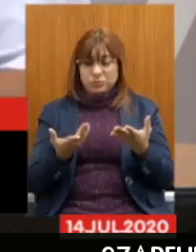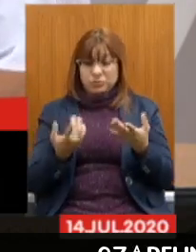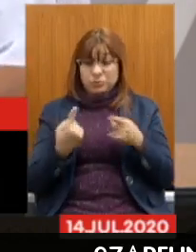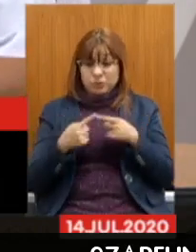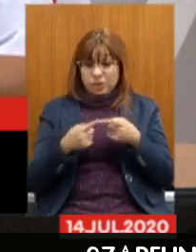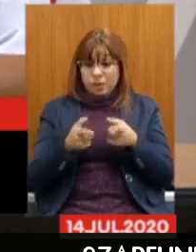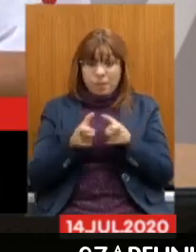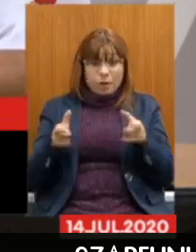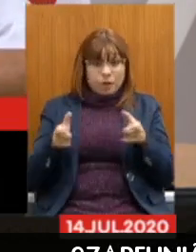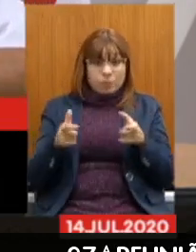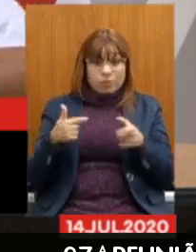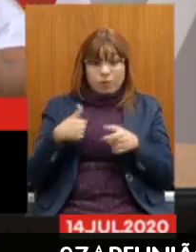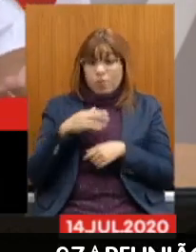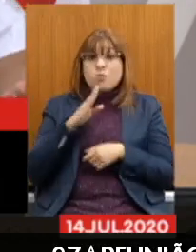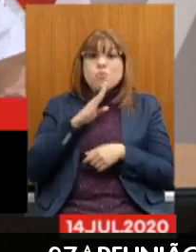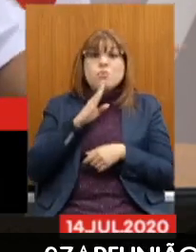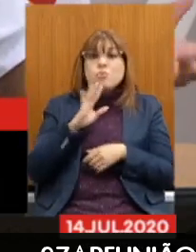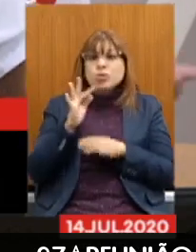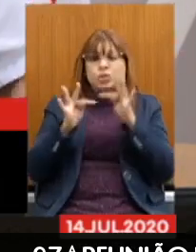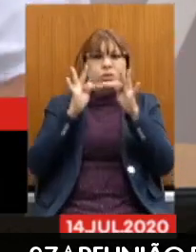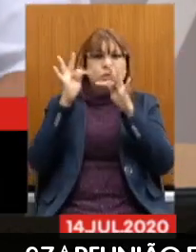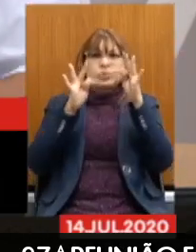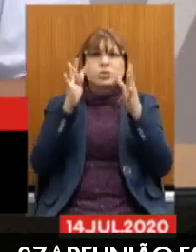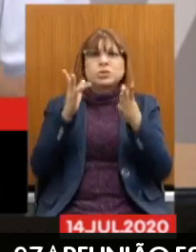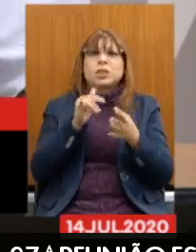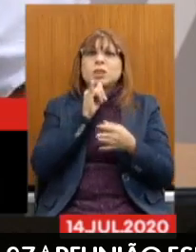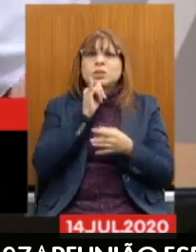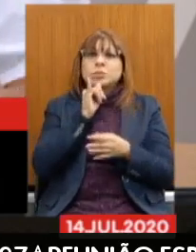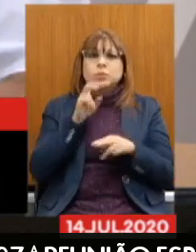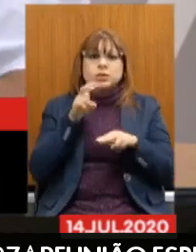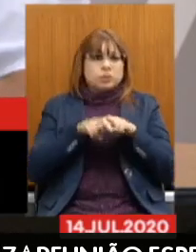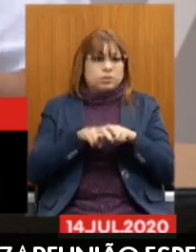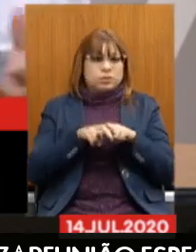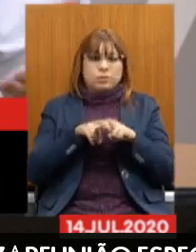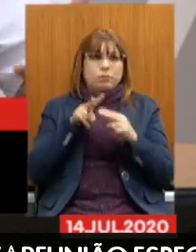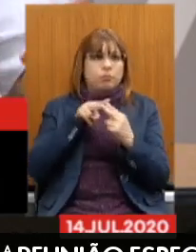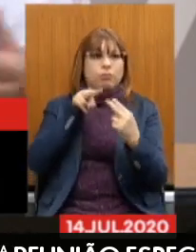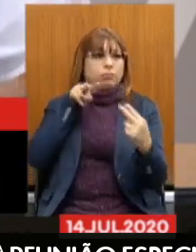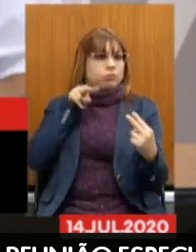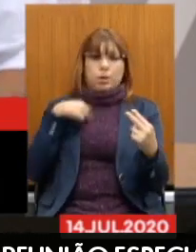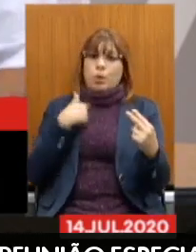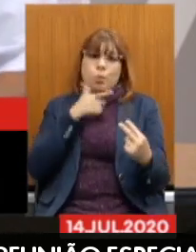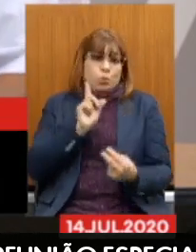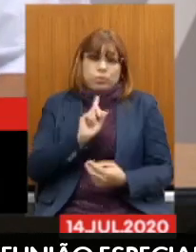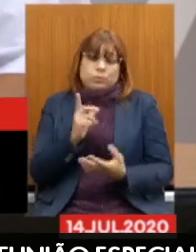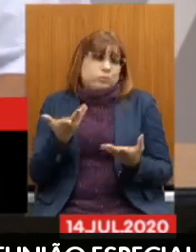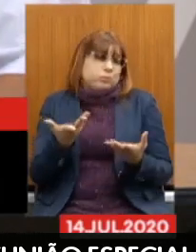como eu, não têm conhecimento tecnológico para sentar e discutir virtualmente.